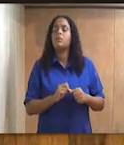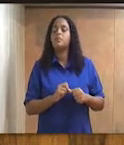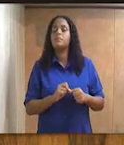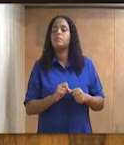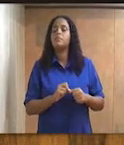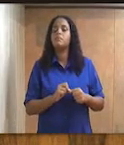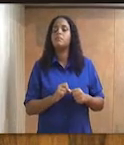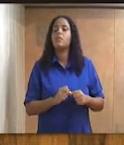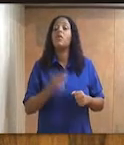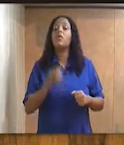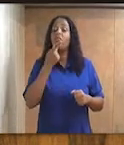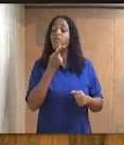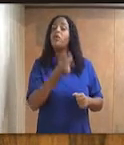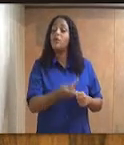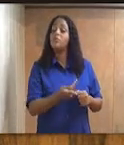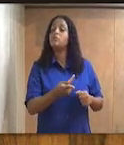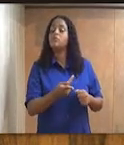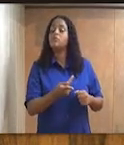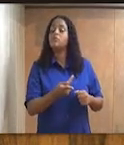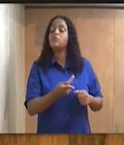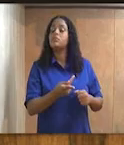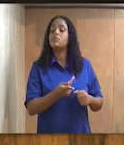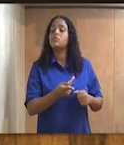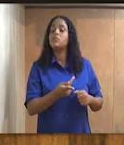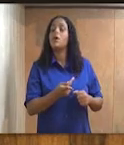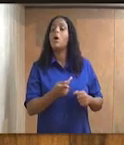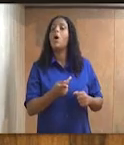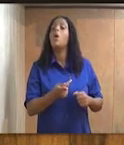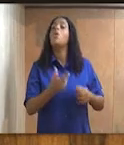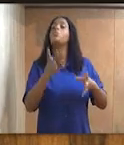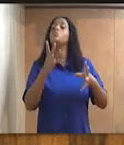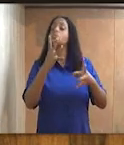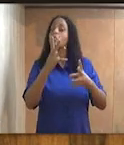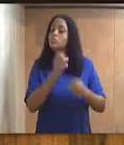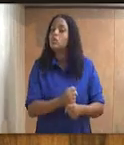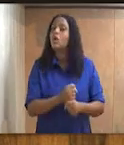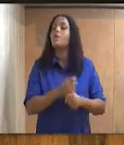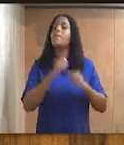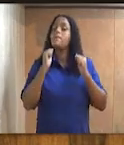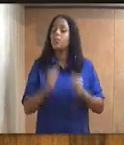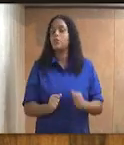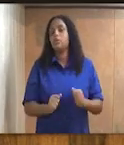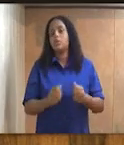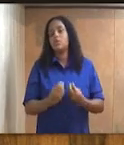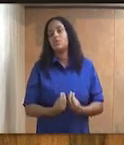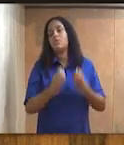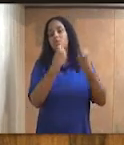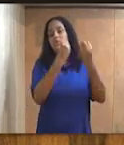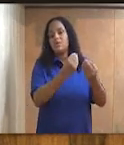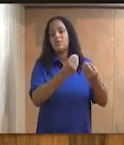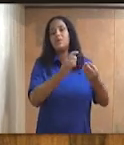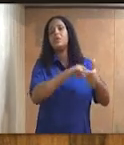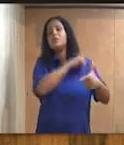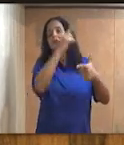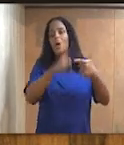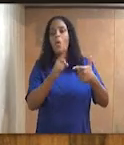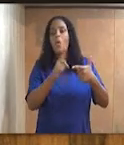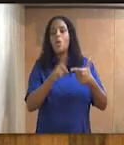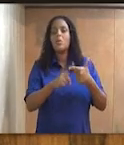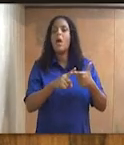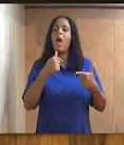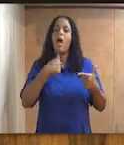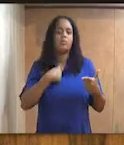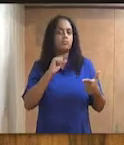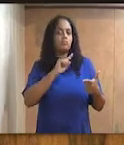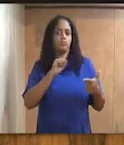o discurso de que esse percentual é o máximo que ele poderia dar. Em segundo lugar, eu não